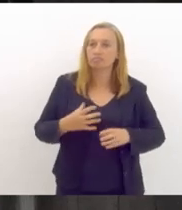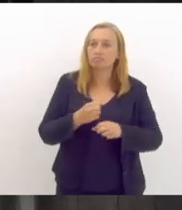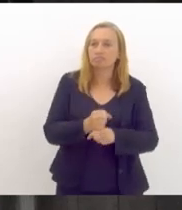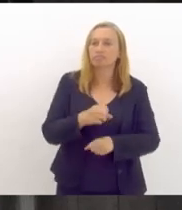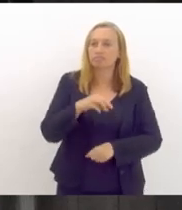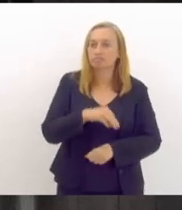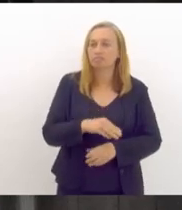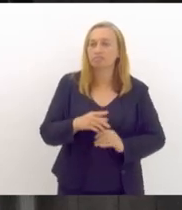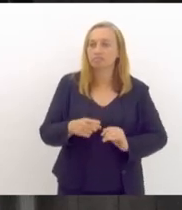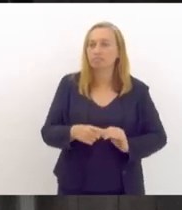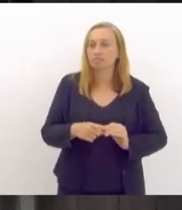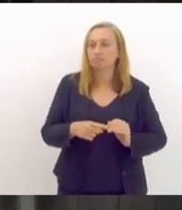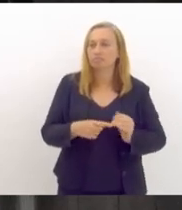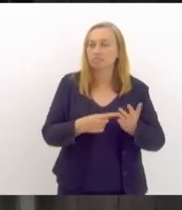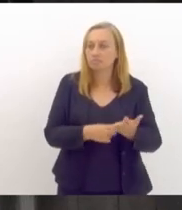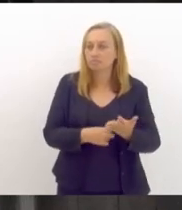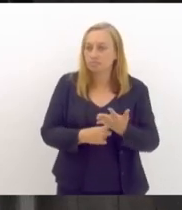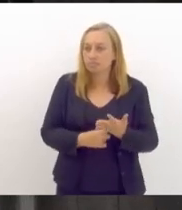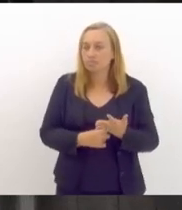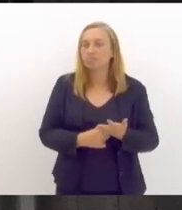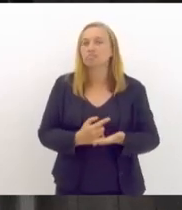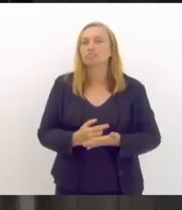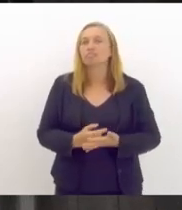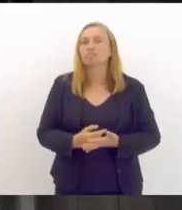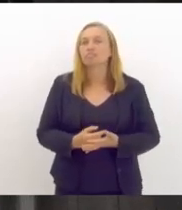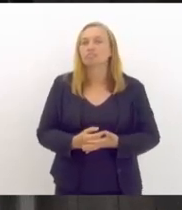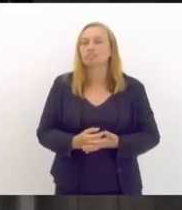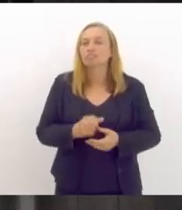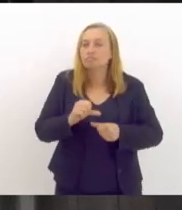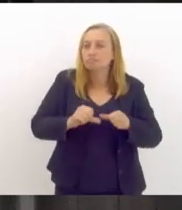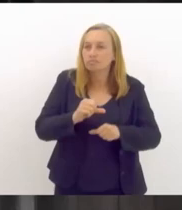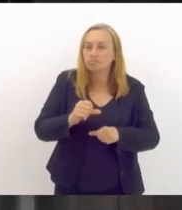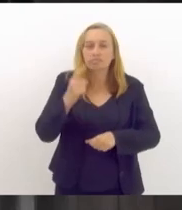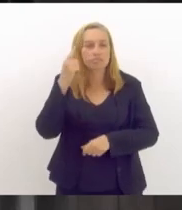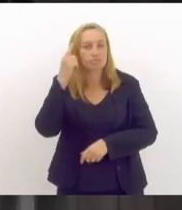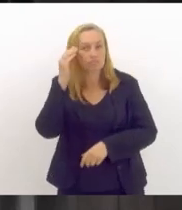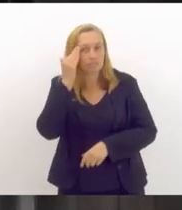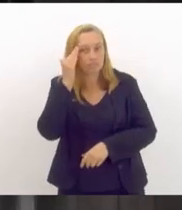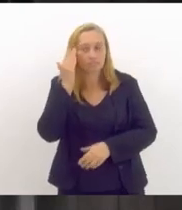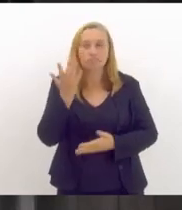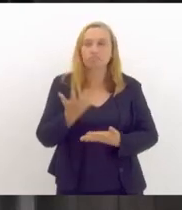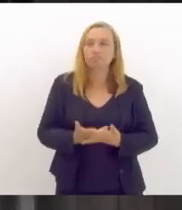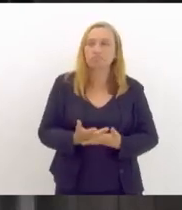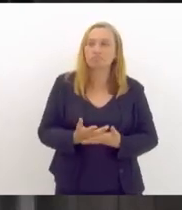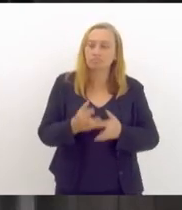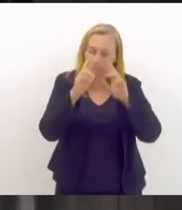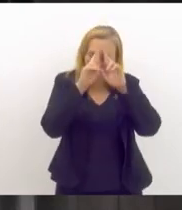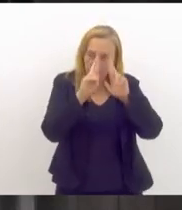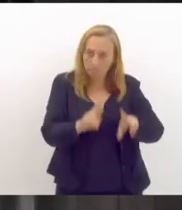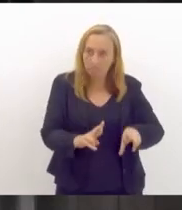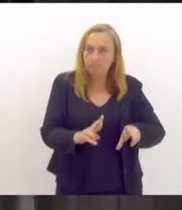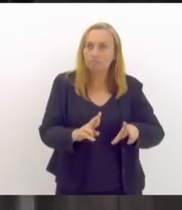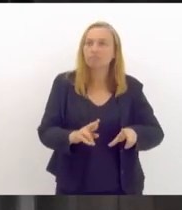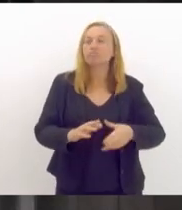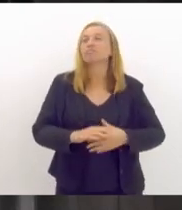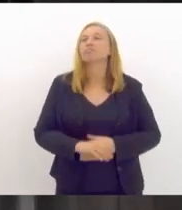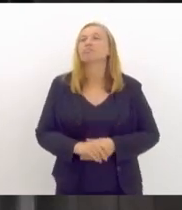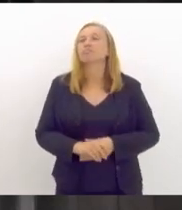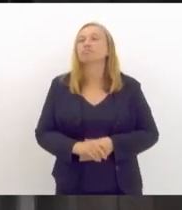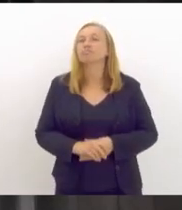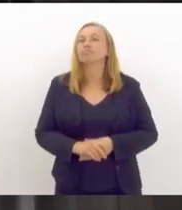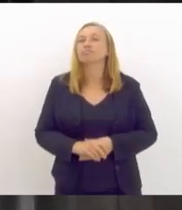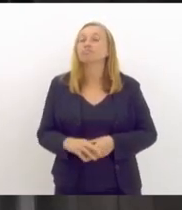vem nos atendendo até para tentar mudar o entendimento né de forma muito respeitosa da conselheira